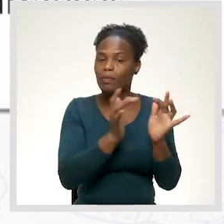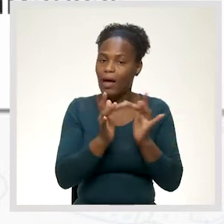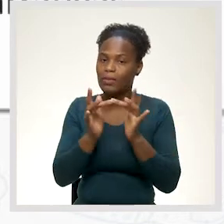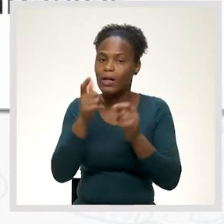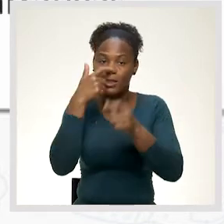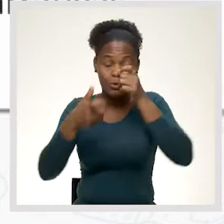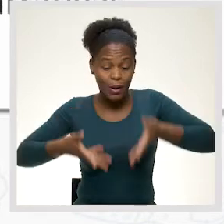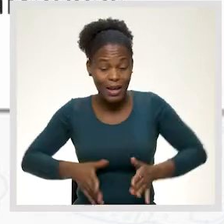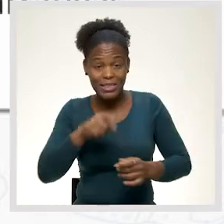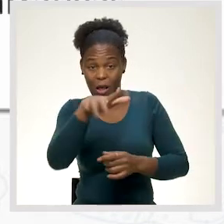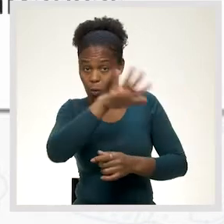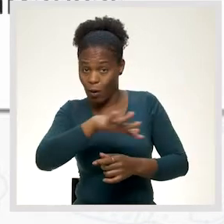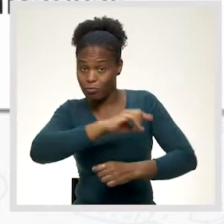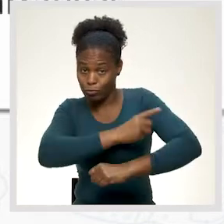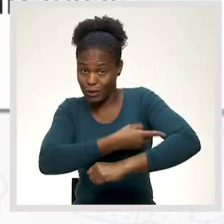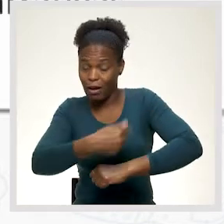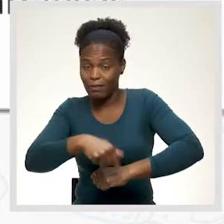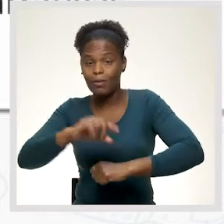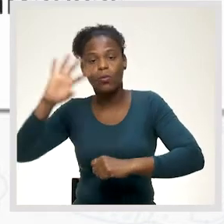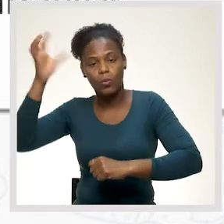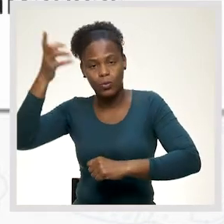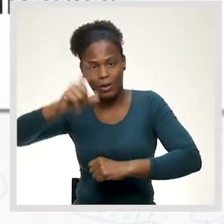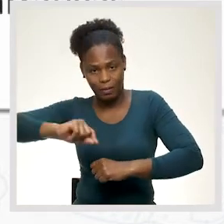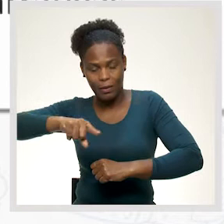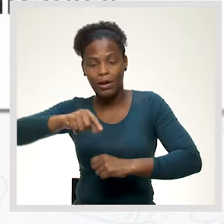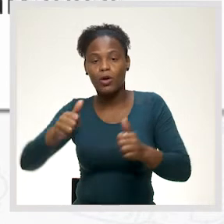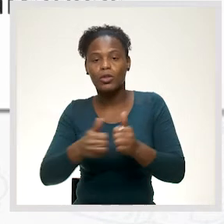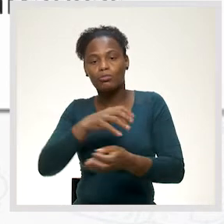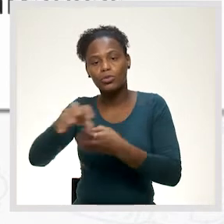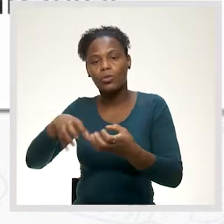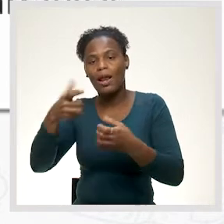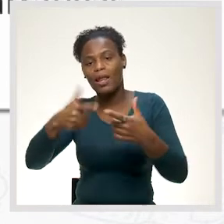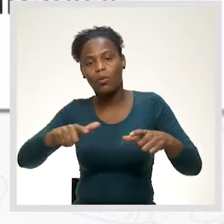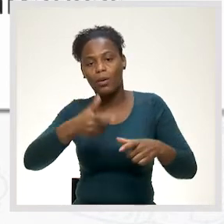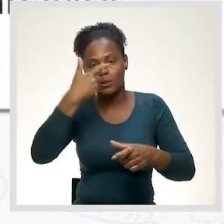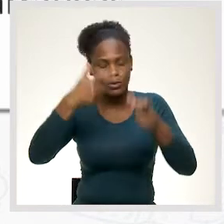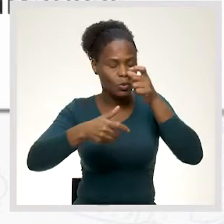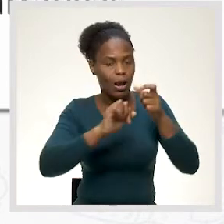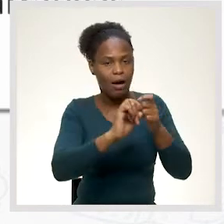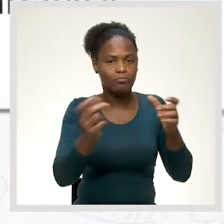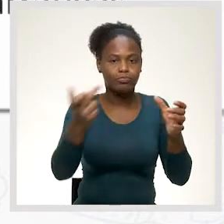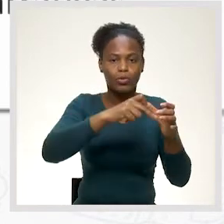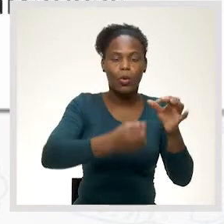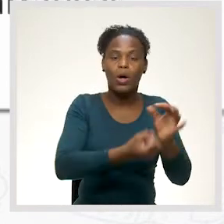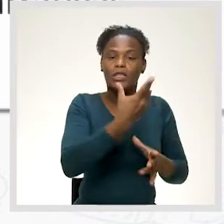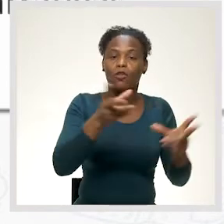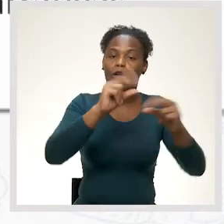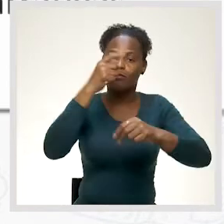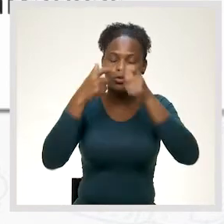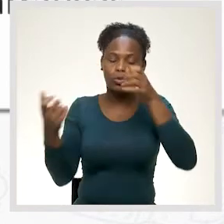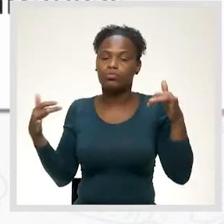povo dominador, pelo poder e pela cultura, com as línguas das etnias autóctones e de novos